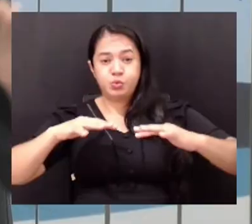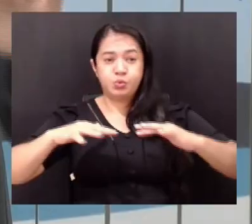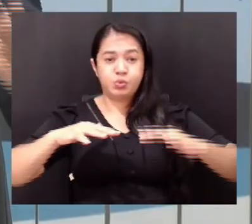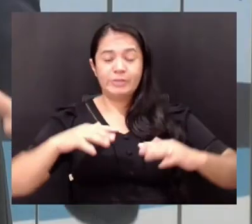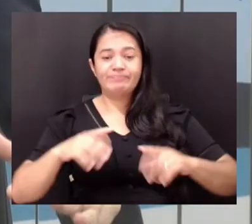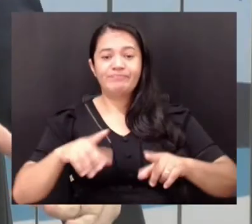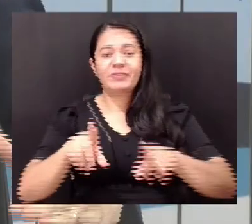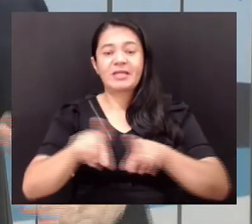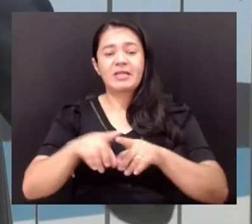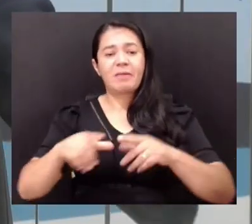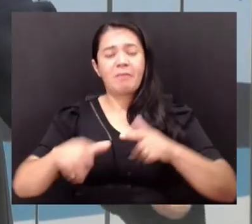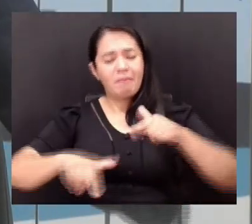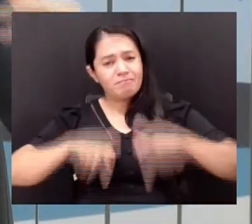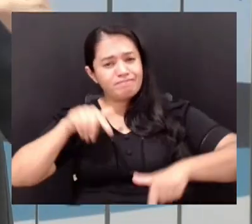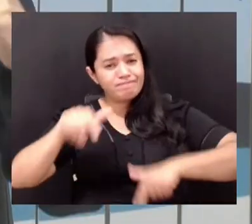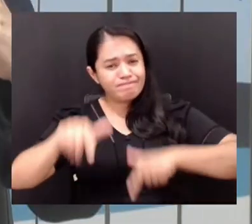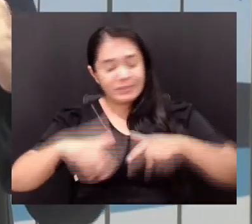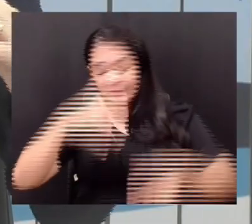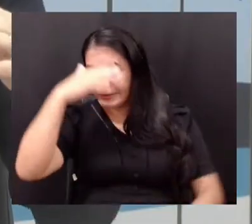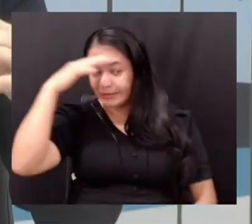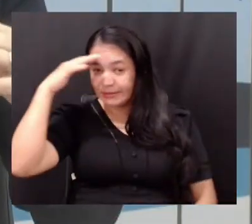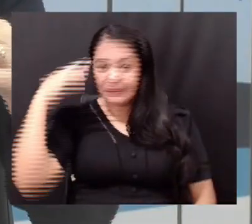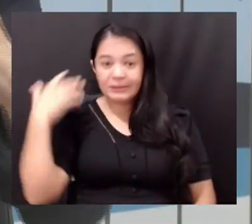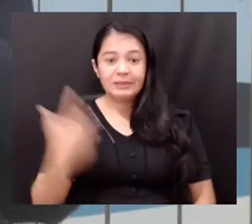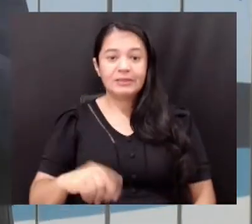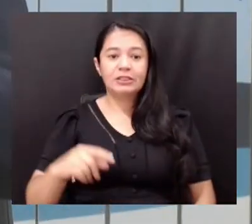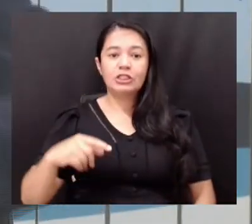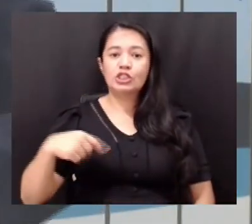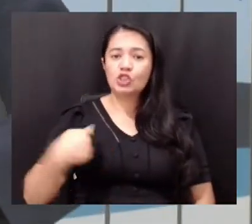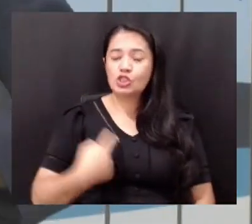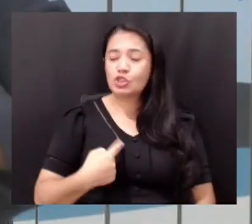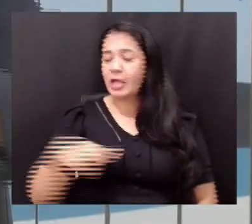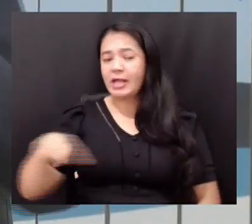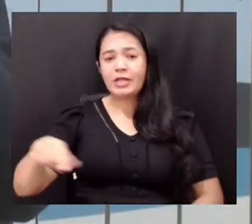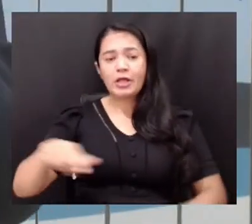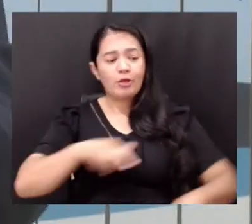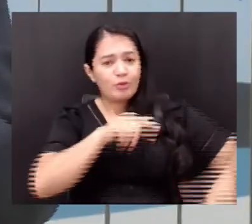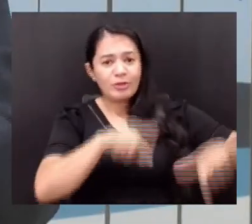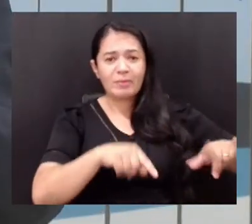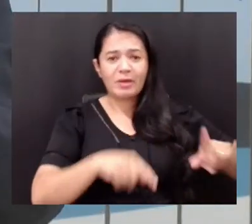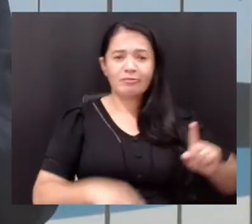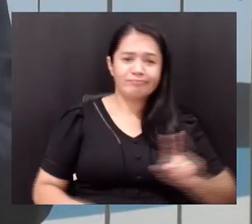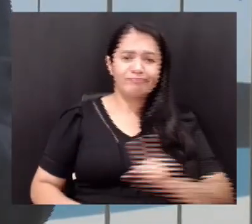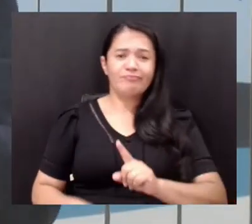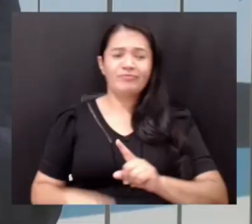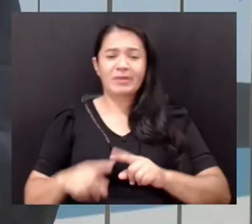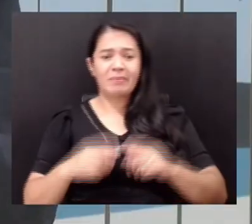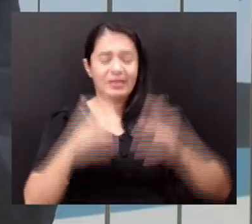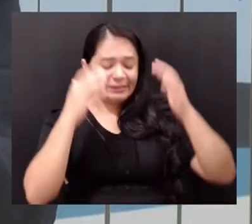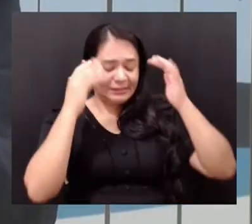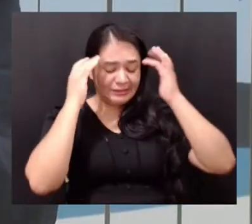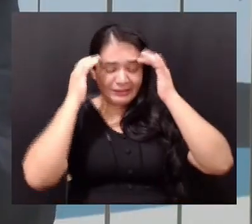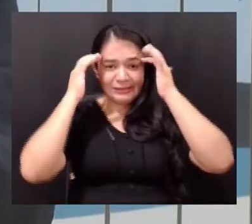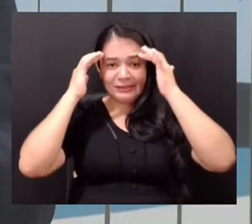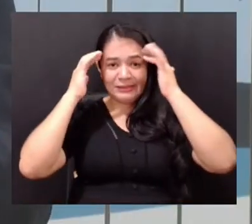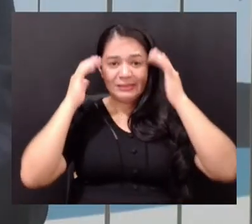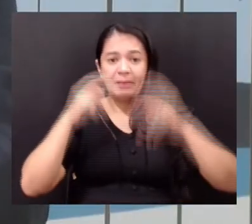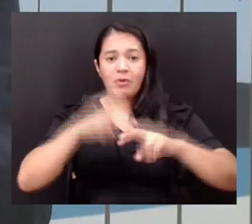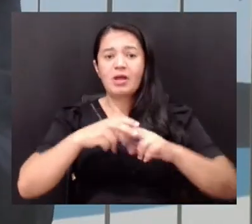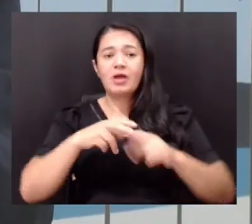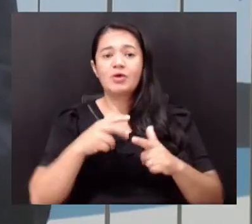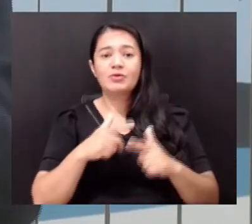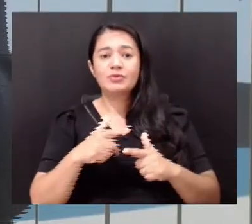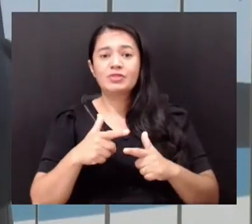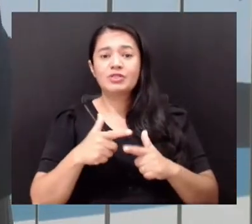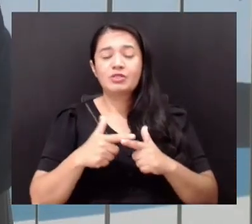trabalho, a gente sai do nosso trabalho, mas a cabeça fica nas entregas que a gente tem. Quando a gente vai mapear,